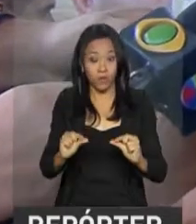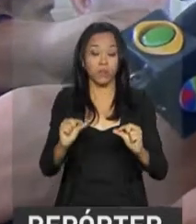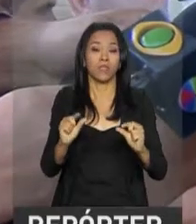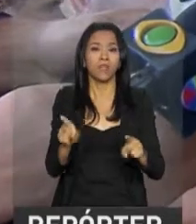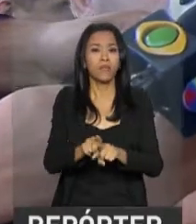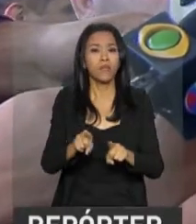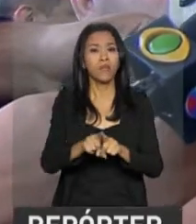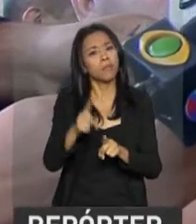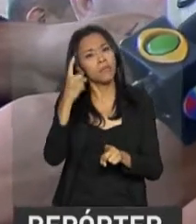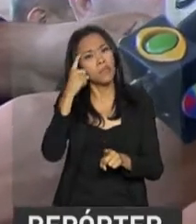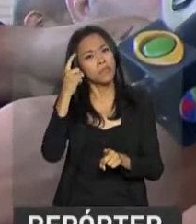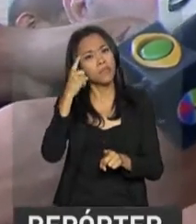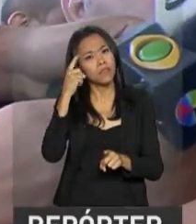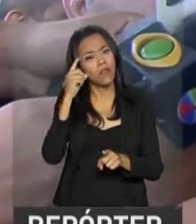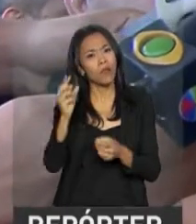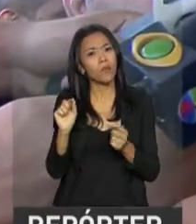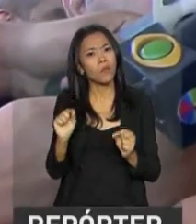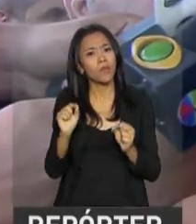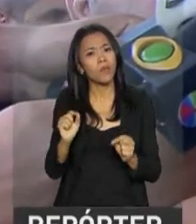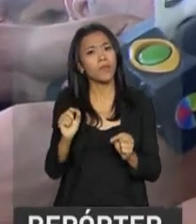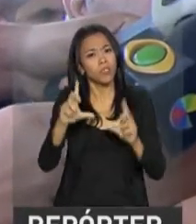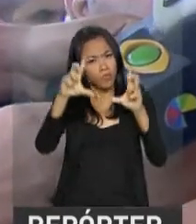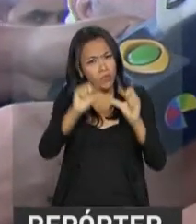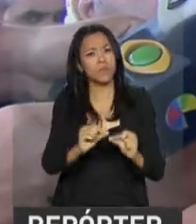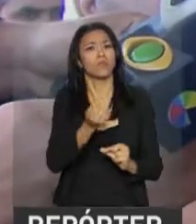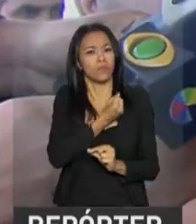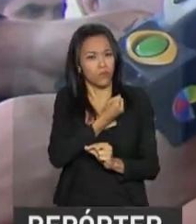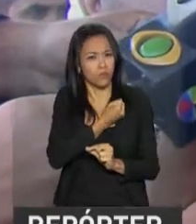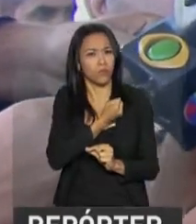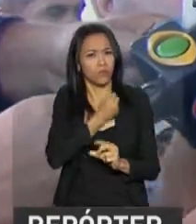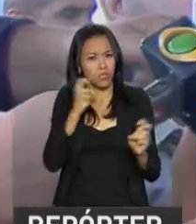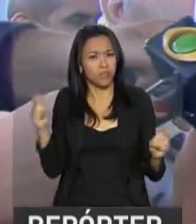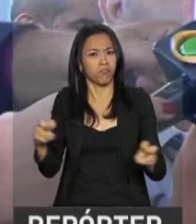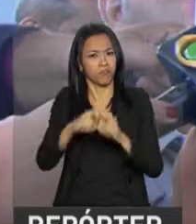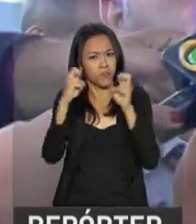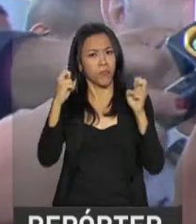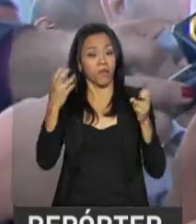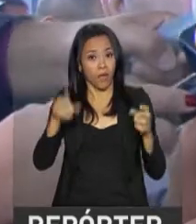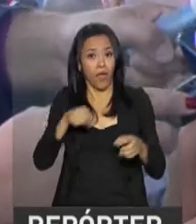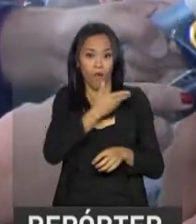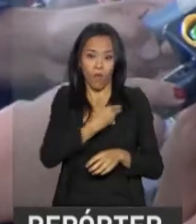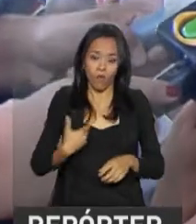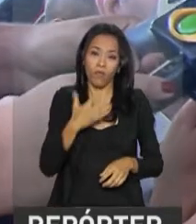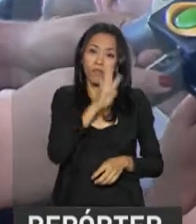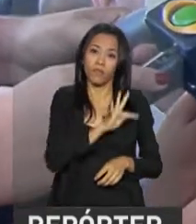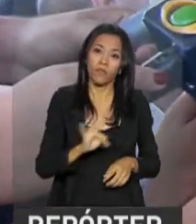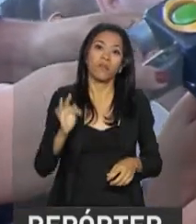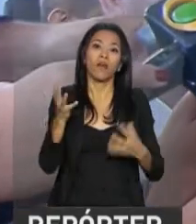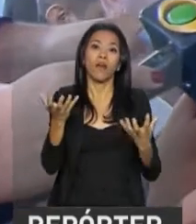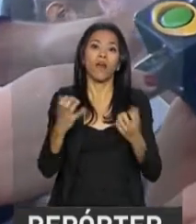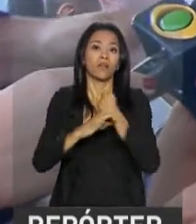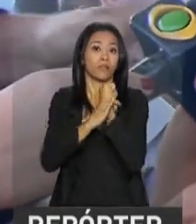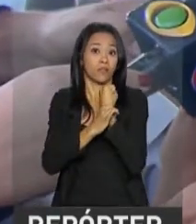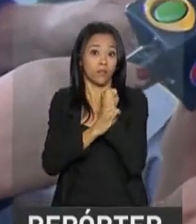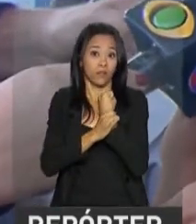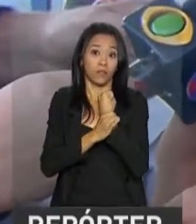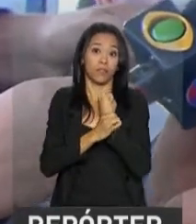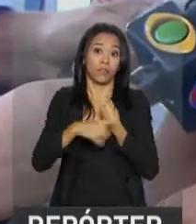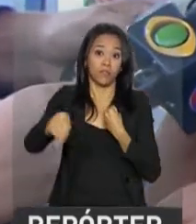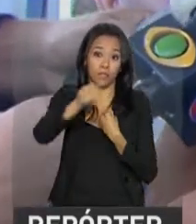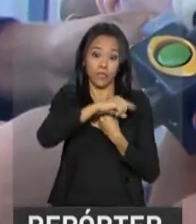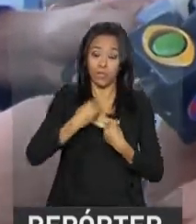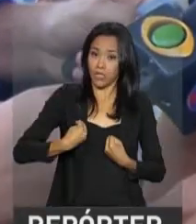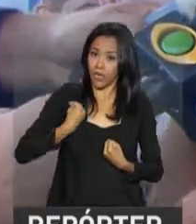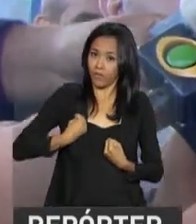mesmo pensar em números muito melhores porque com certeza aqui o governo federal querendo garantir a segurança ea qualidade